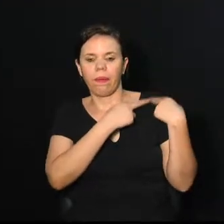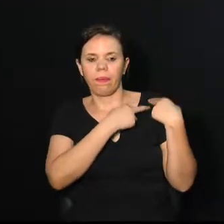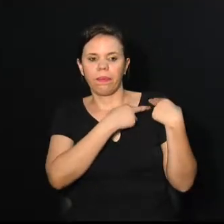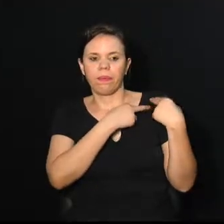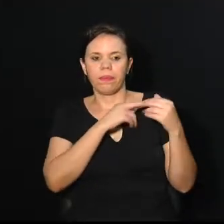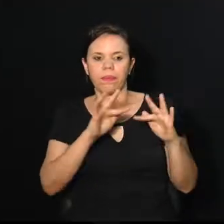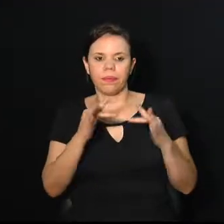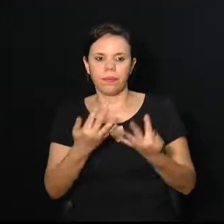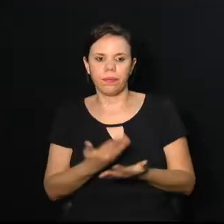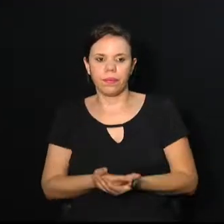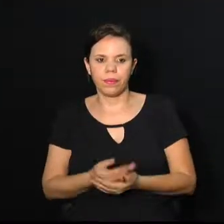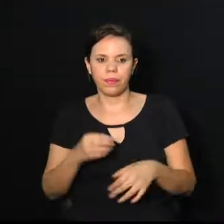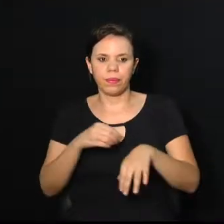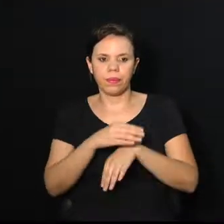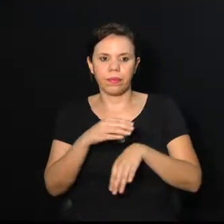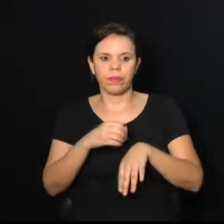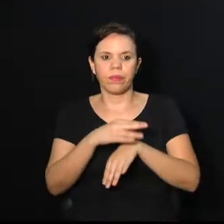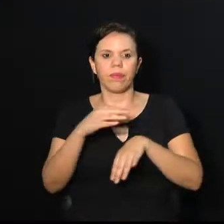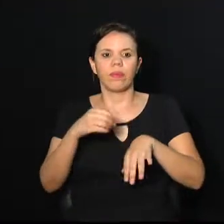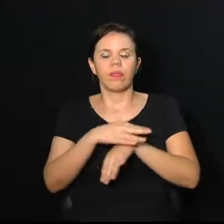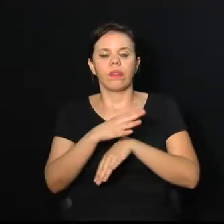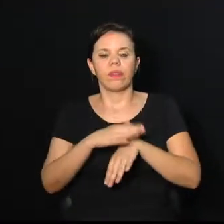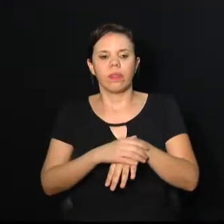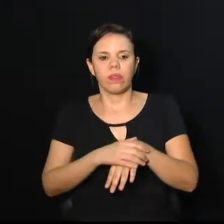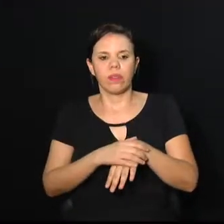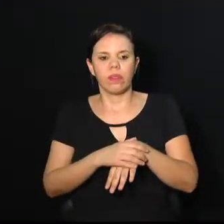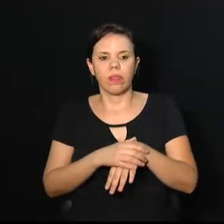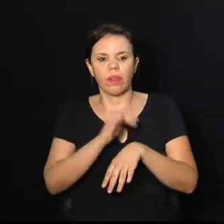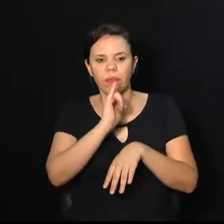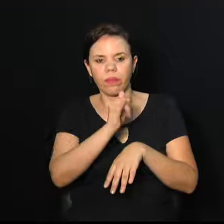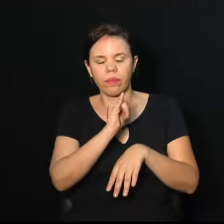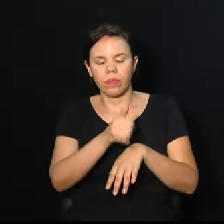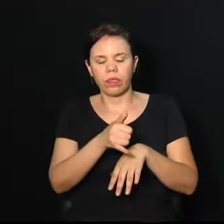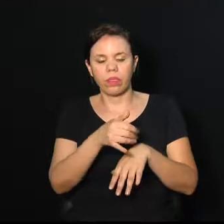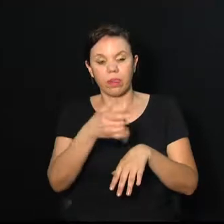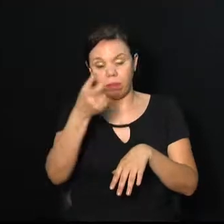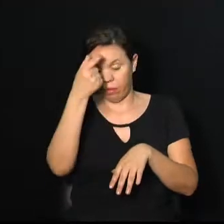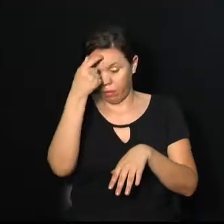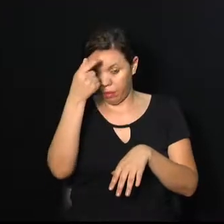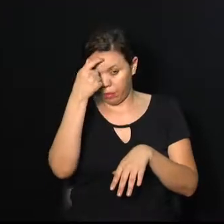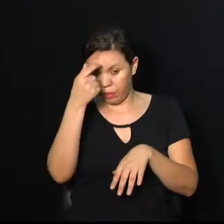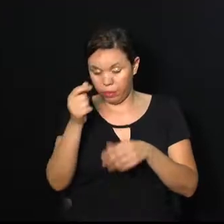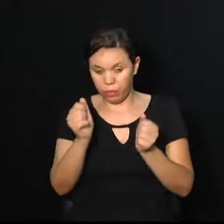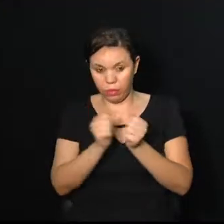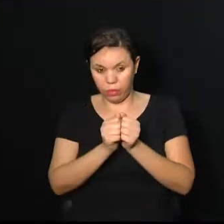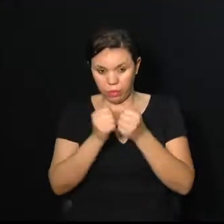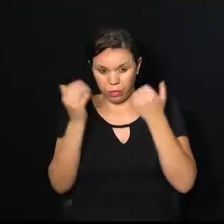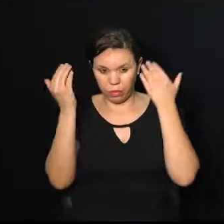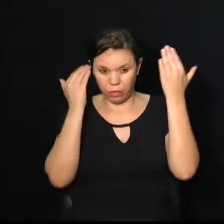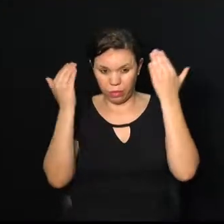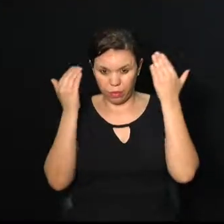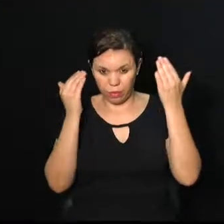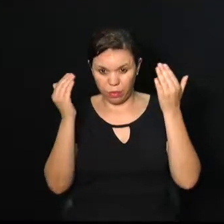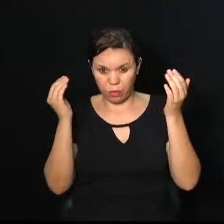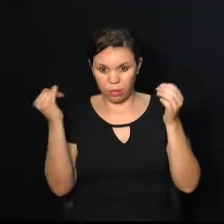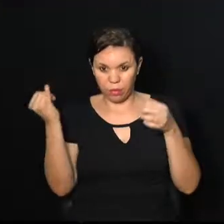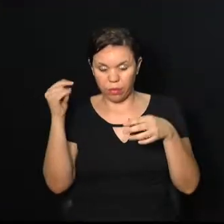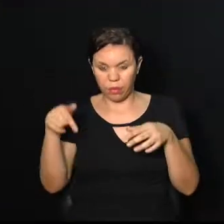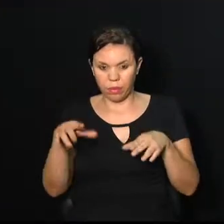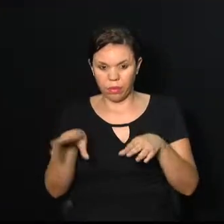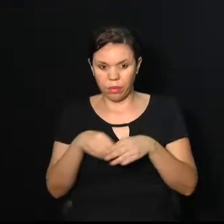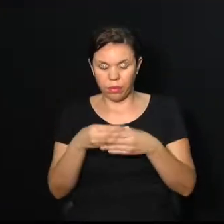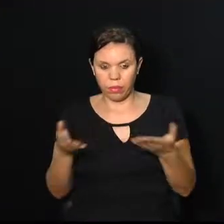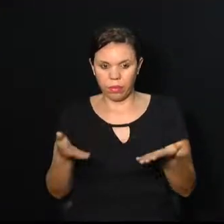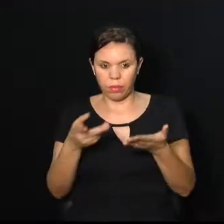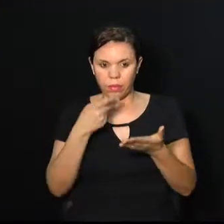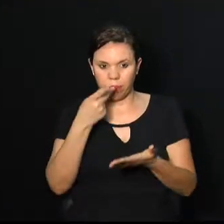talvez colocar o pé no chão, né? Eu sempre atuo junto com a psicóloga, né? Importante, se ela pudesse estar aqui também, ela ia contribuir